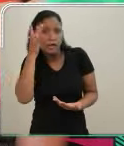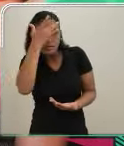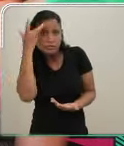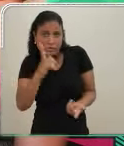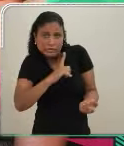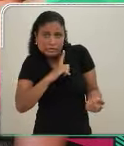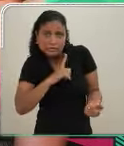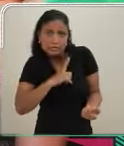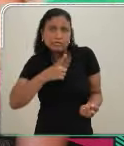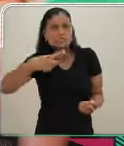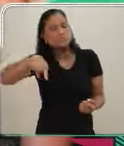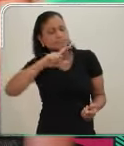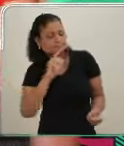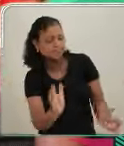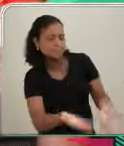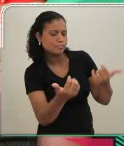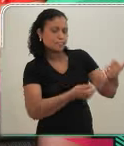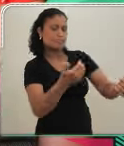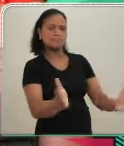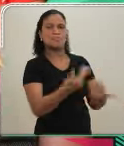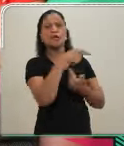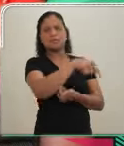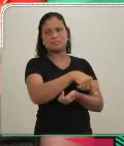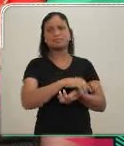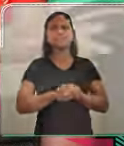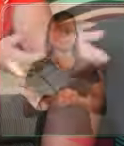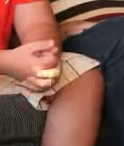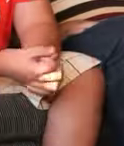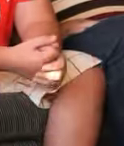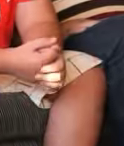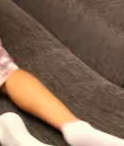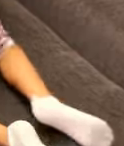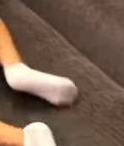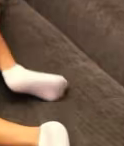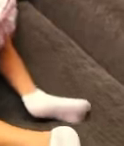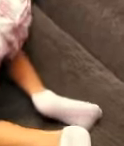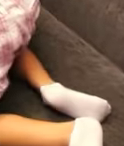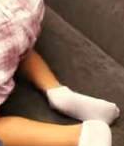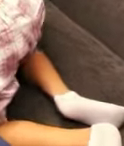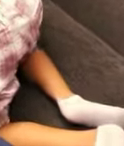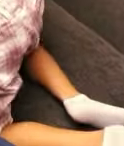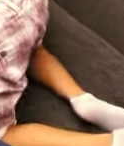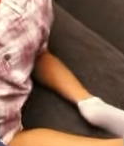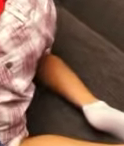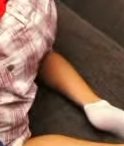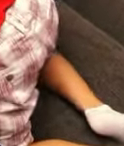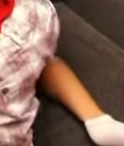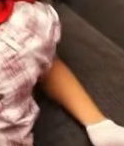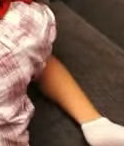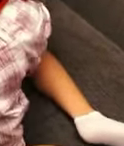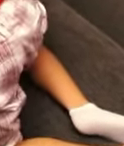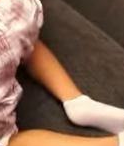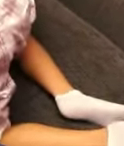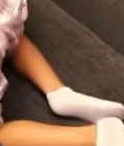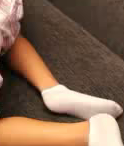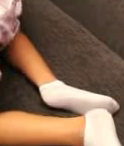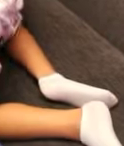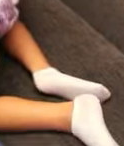E quando você sabe que uma pessoa tem, você acaba tratando ela e melhorando ela. Pai deitado no sofá abraça João